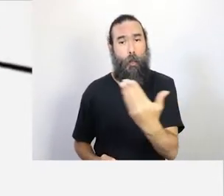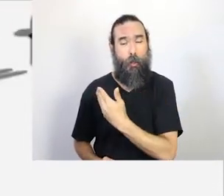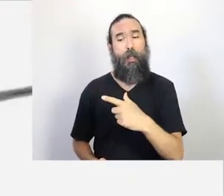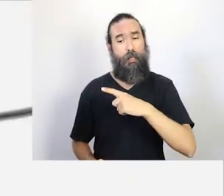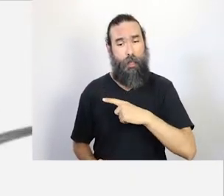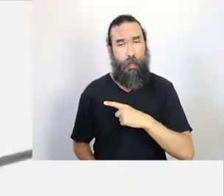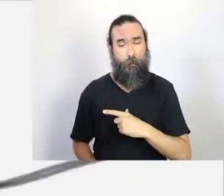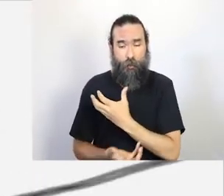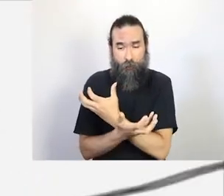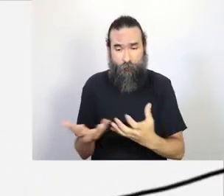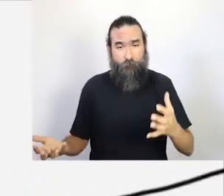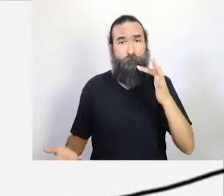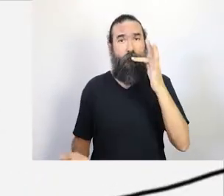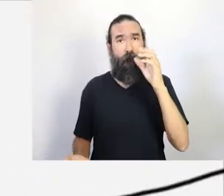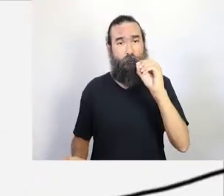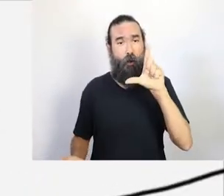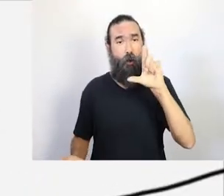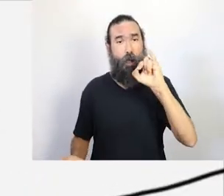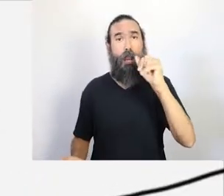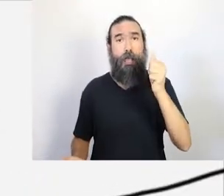nós temos folia,